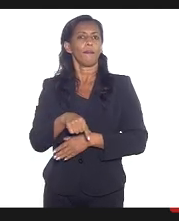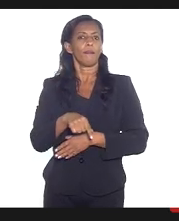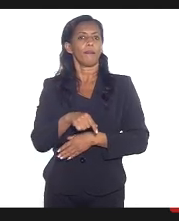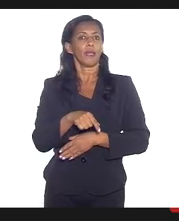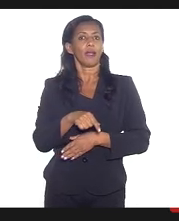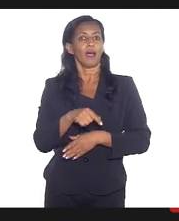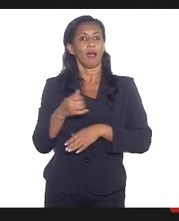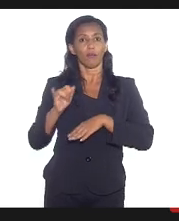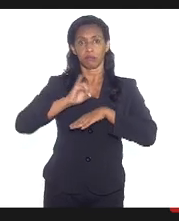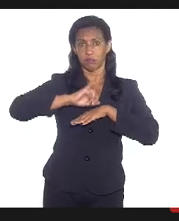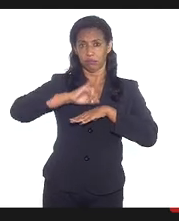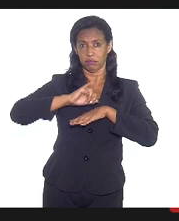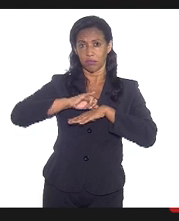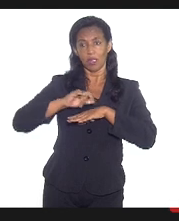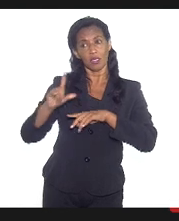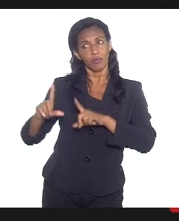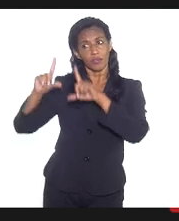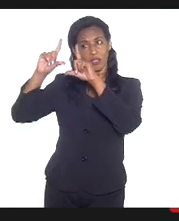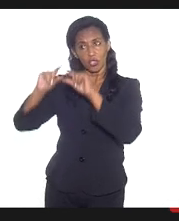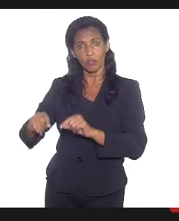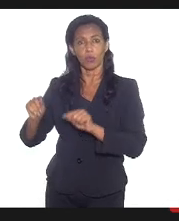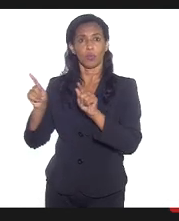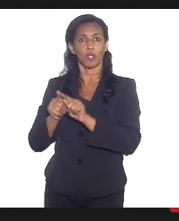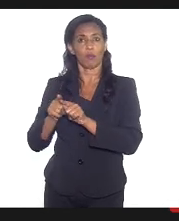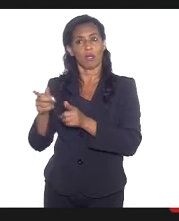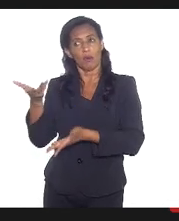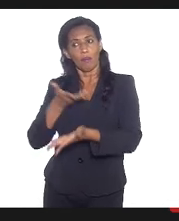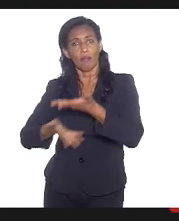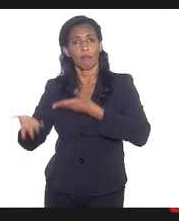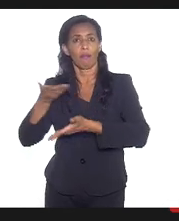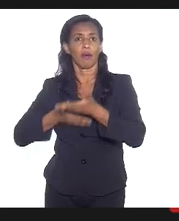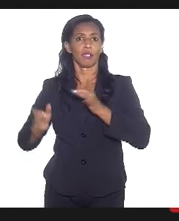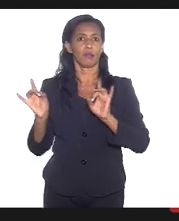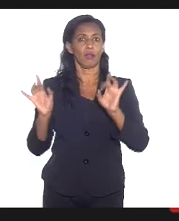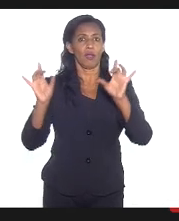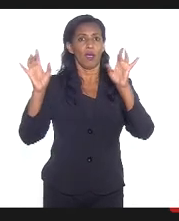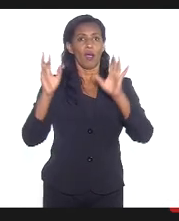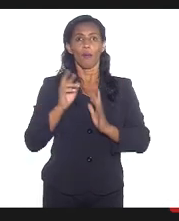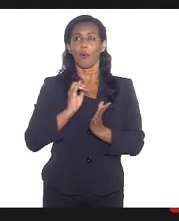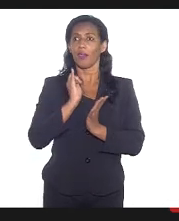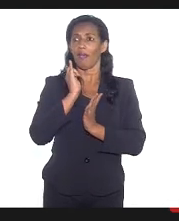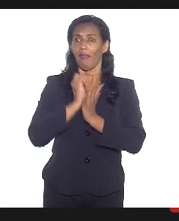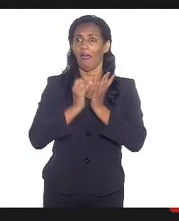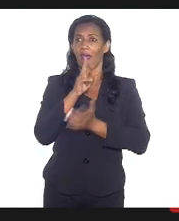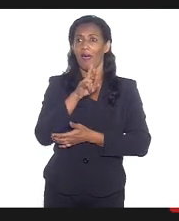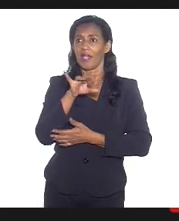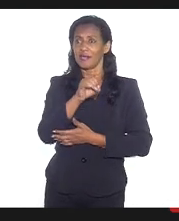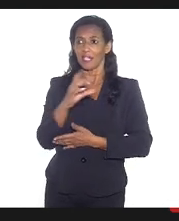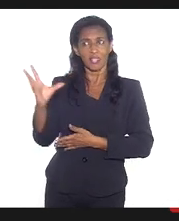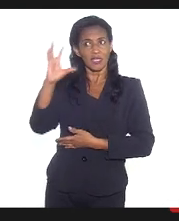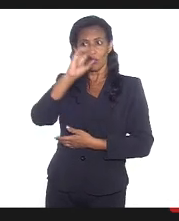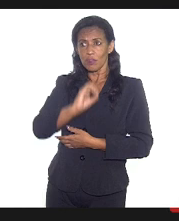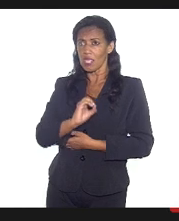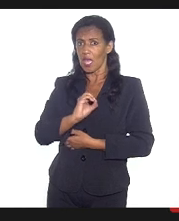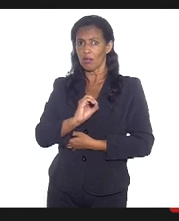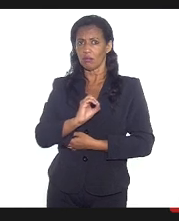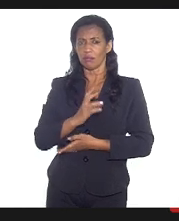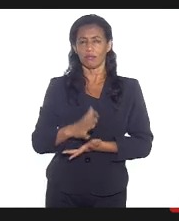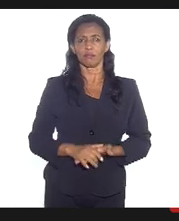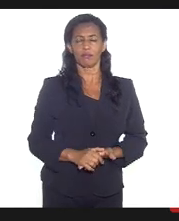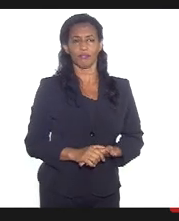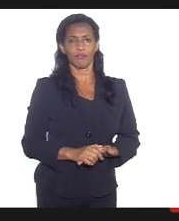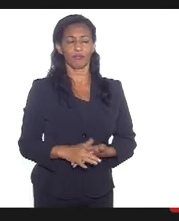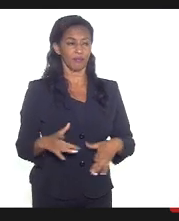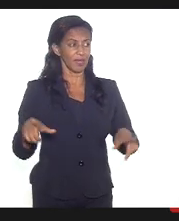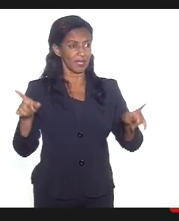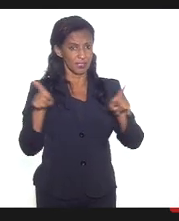abra mão, né, de deduzir da participação especial, porque a receita está sendo zero para a gente. É, e aí também, deputados, uma